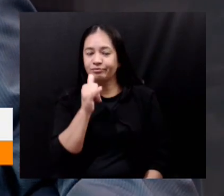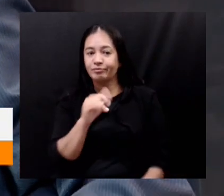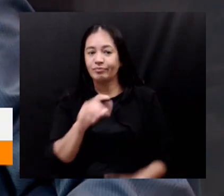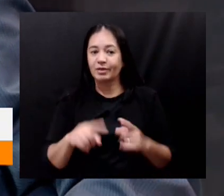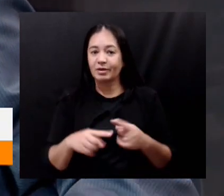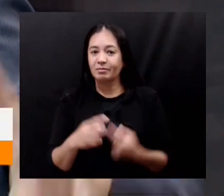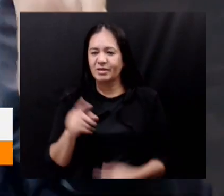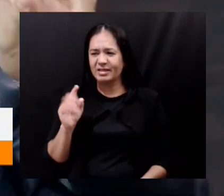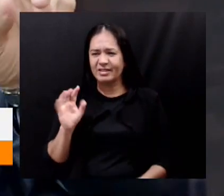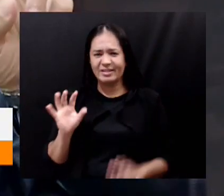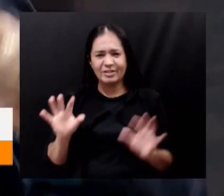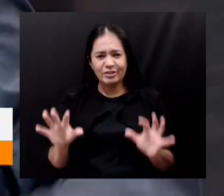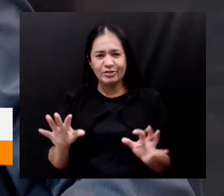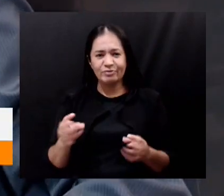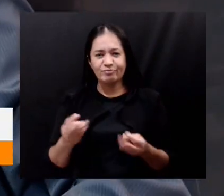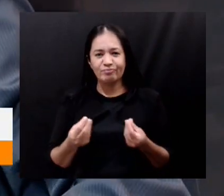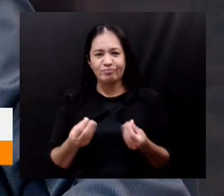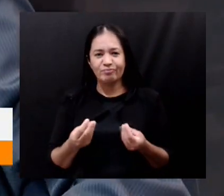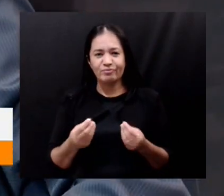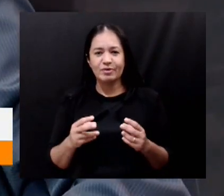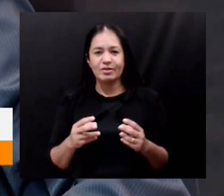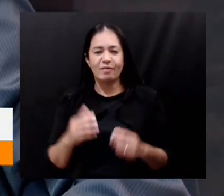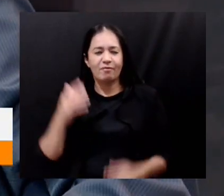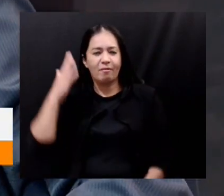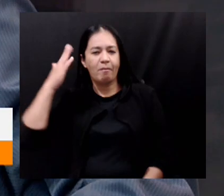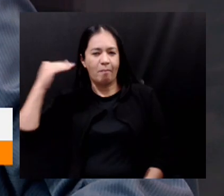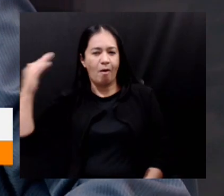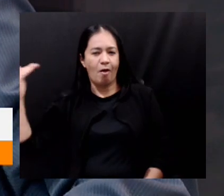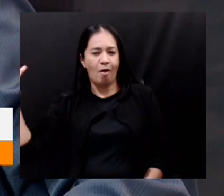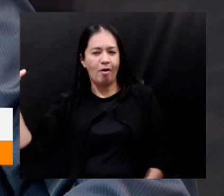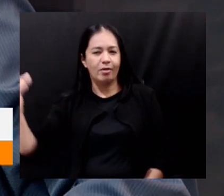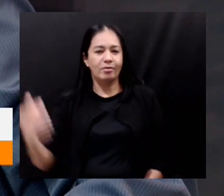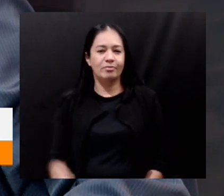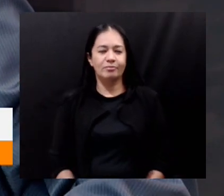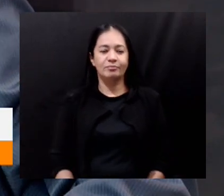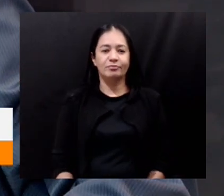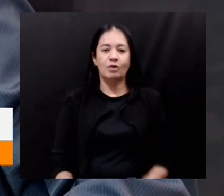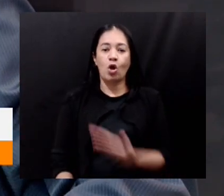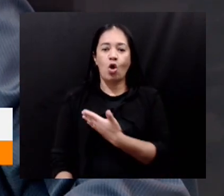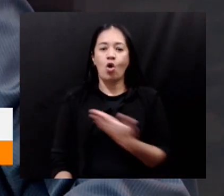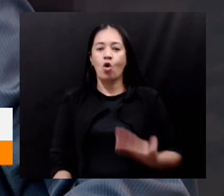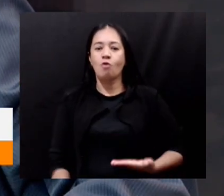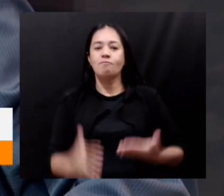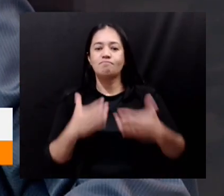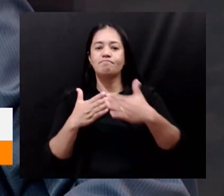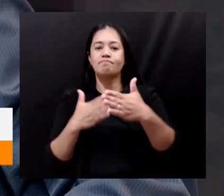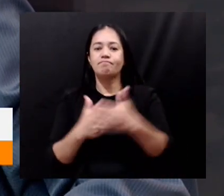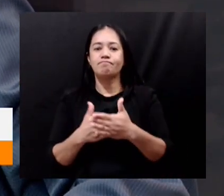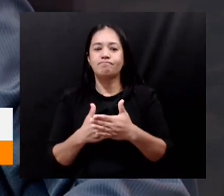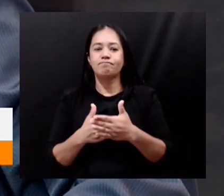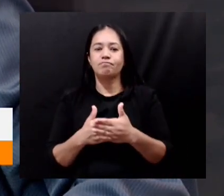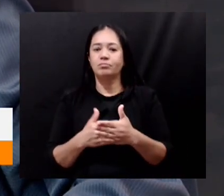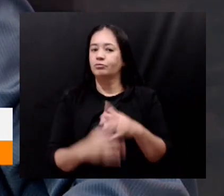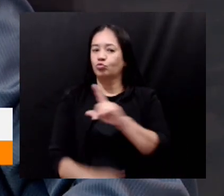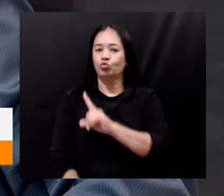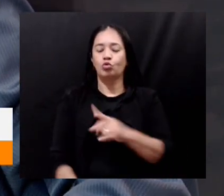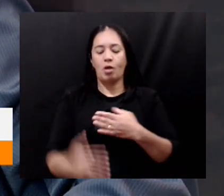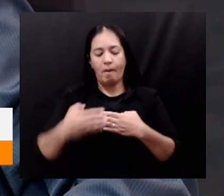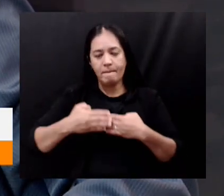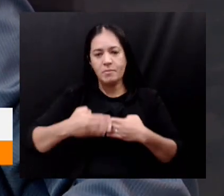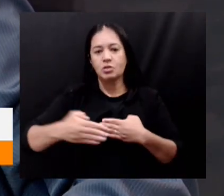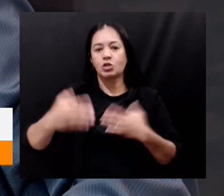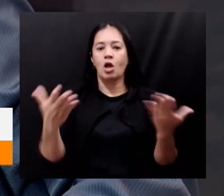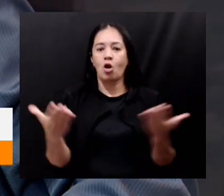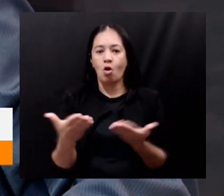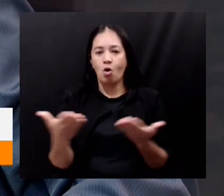um pouco moda, digamos assim, o governo interrompeu esse fluxo e disse: "Não, a partir de agora, essa